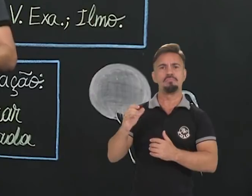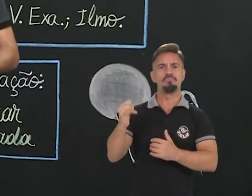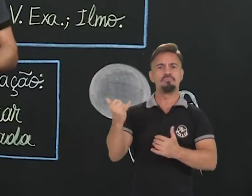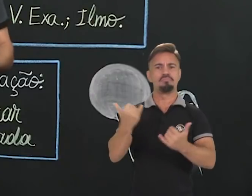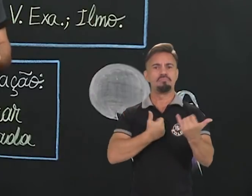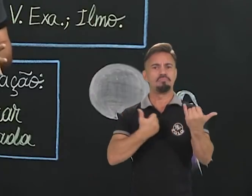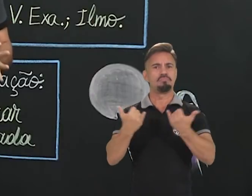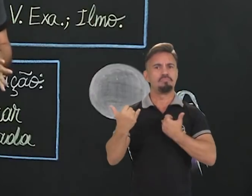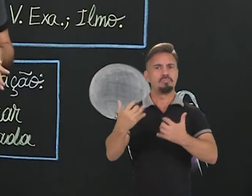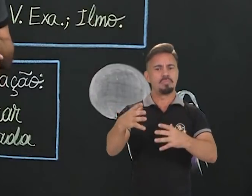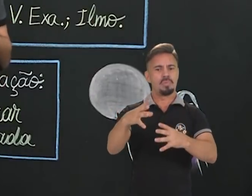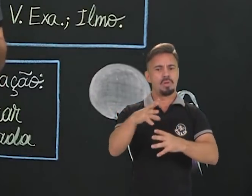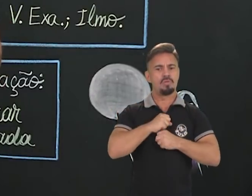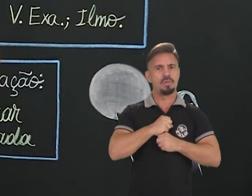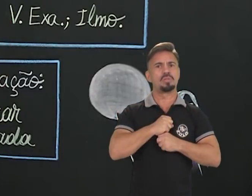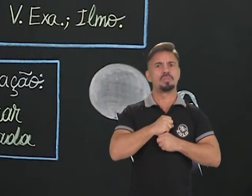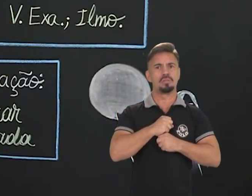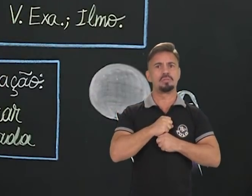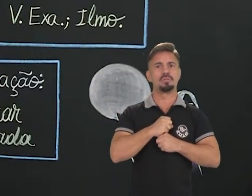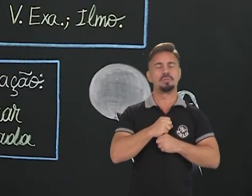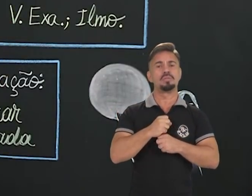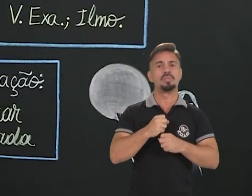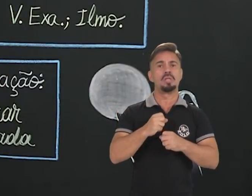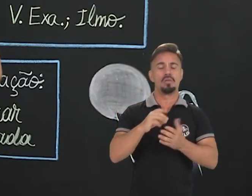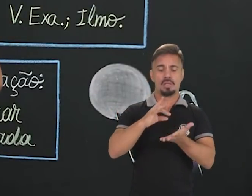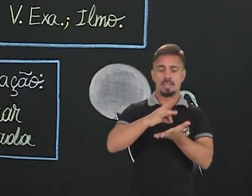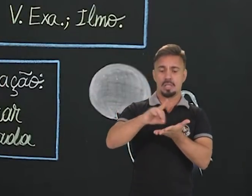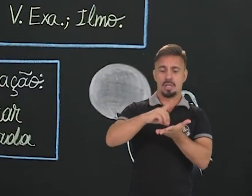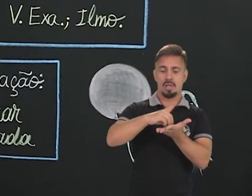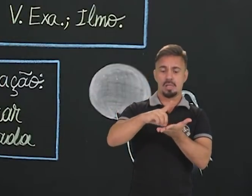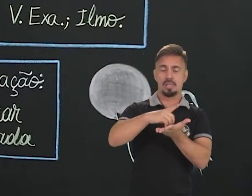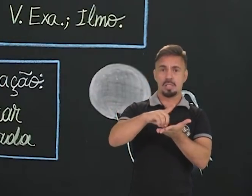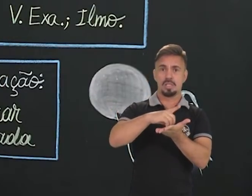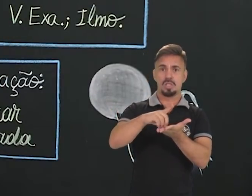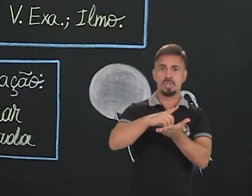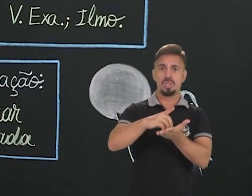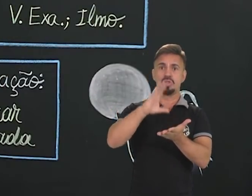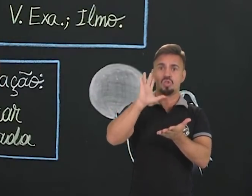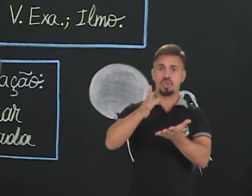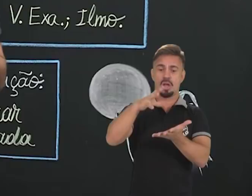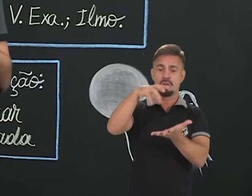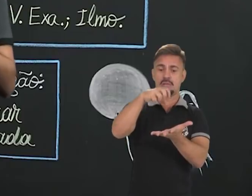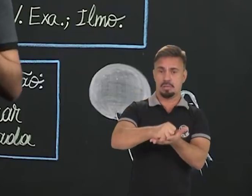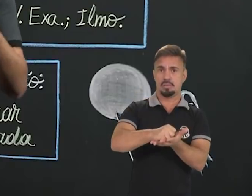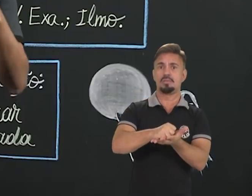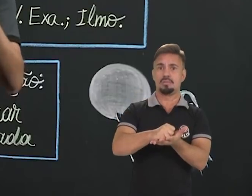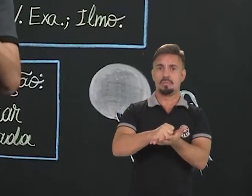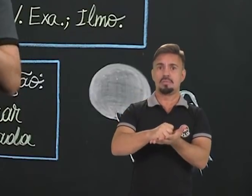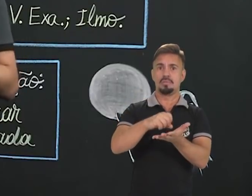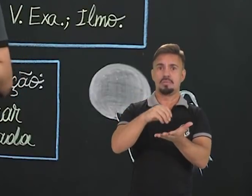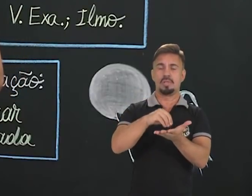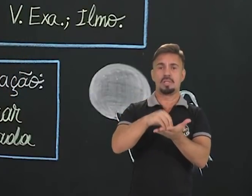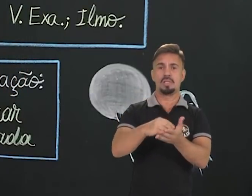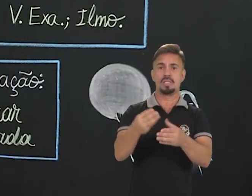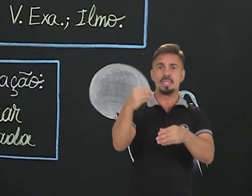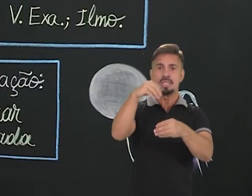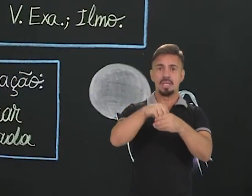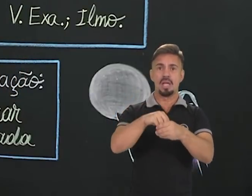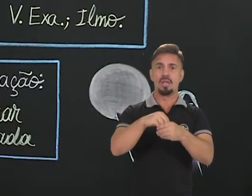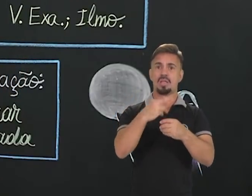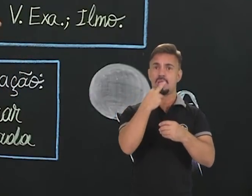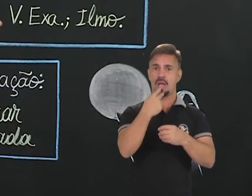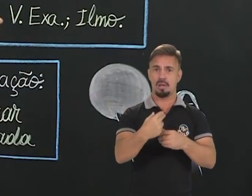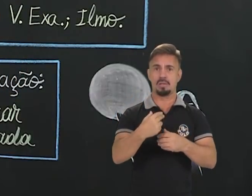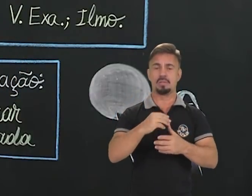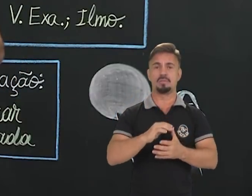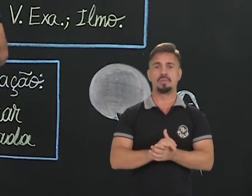incorporando essa palavra. Quando essa palavra vai para o dicionário, a gente diz que essa palavra cristalizou, né? Ou seja, ela já está de fato mesmo dentro do